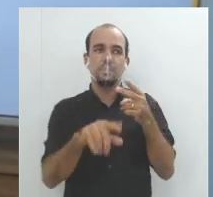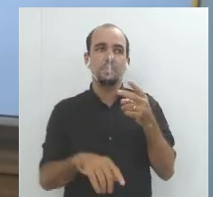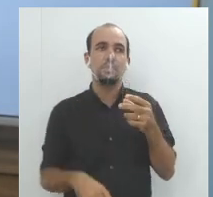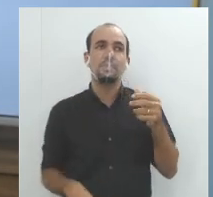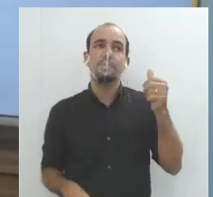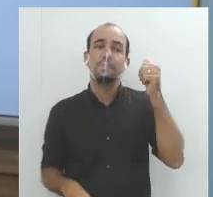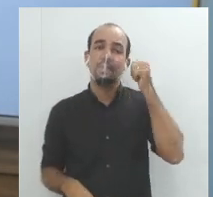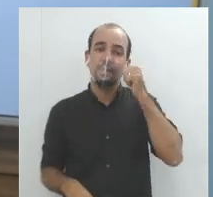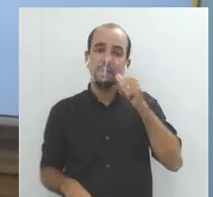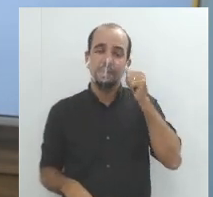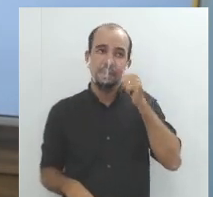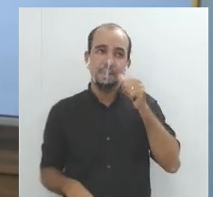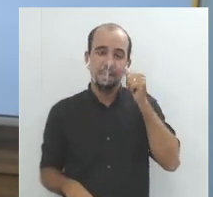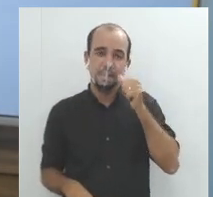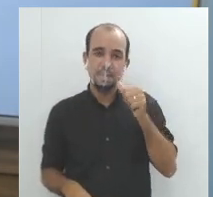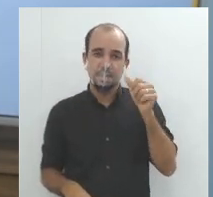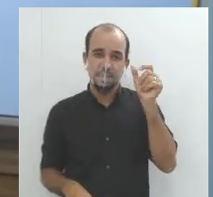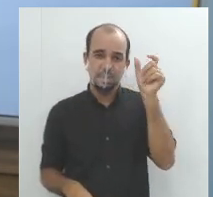muito